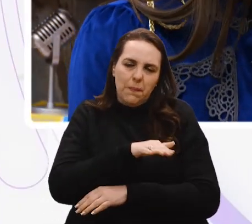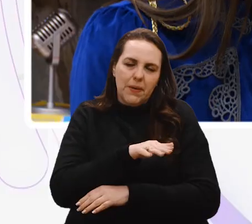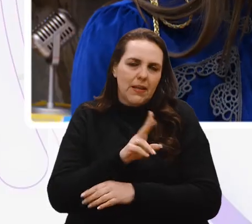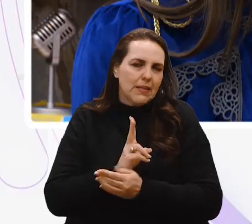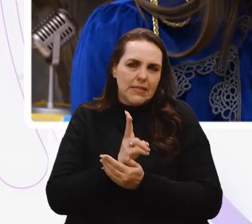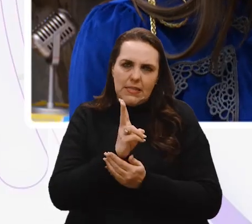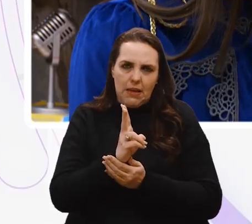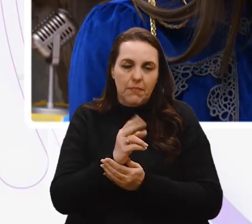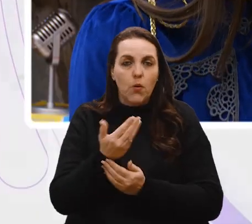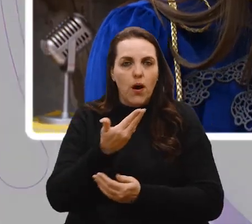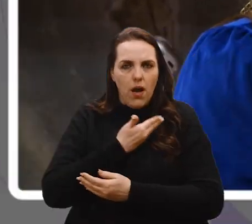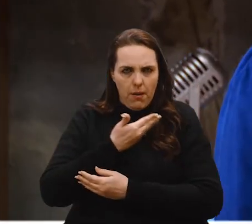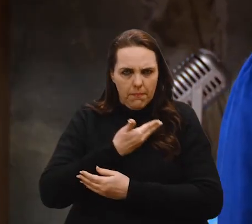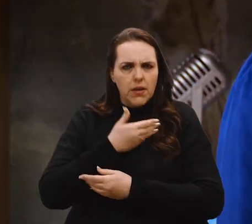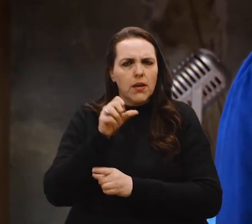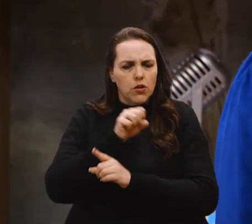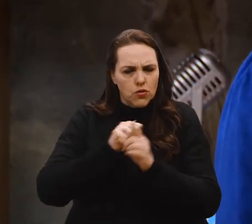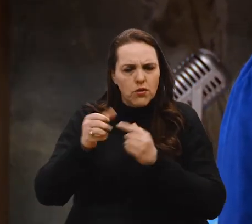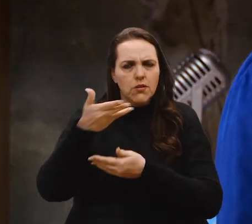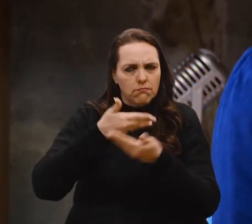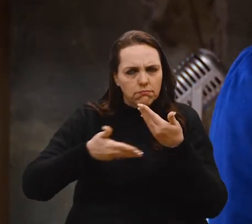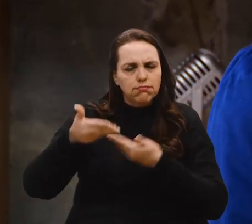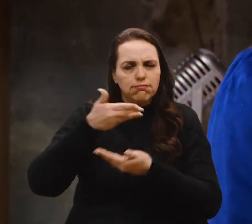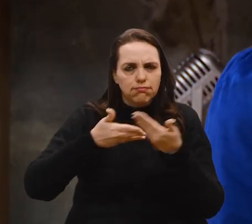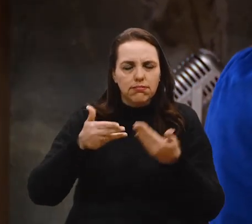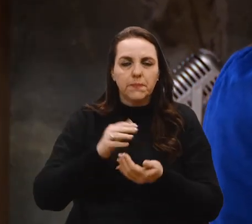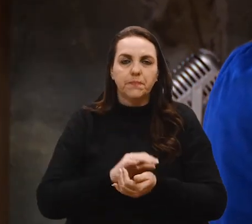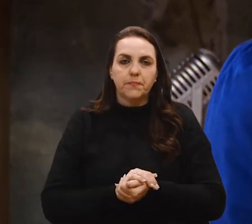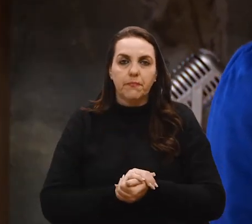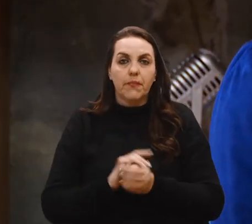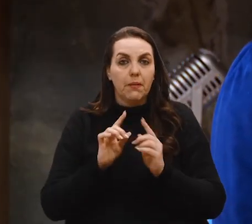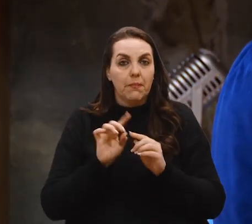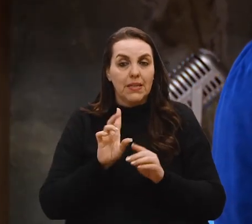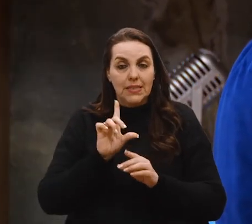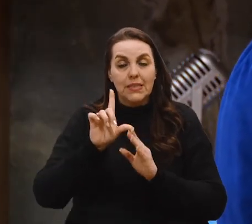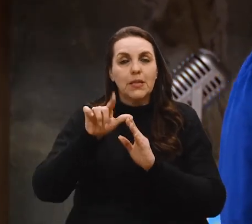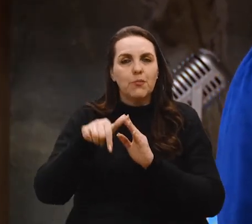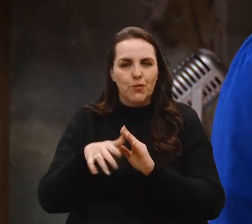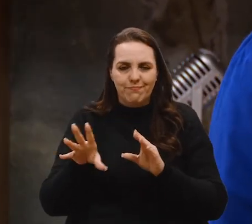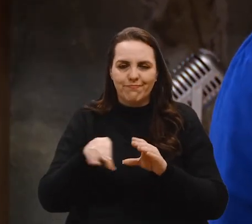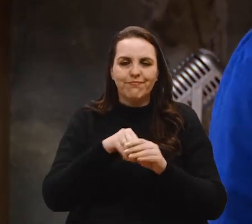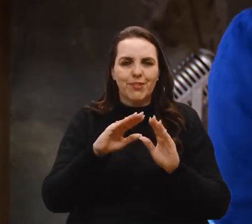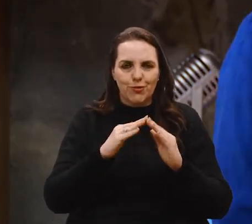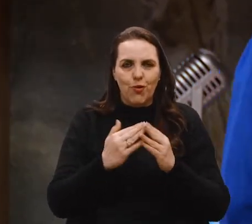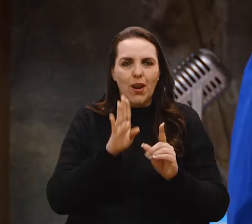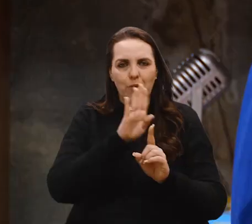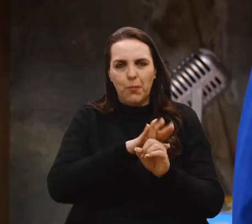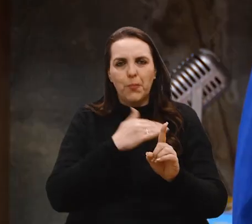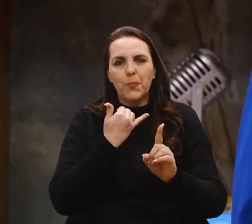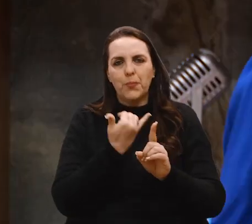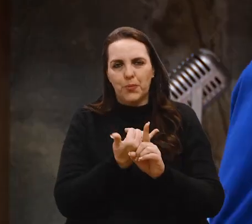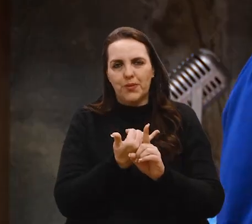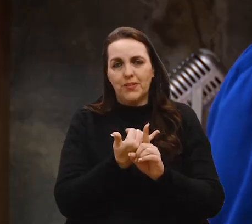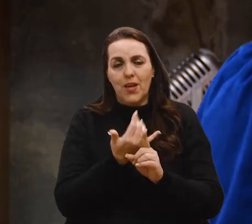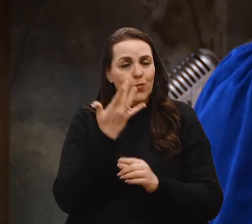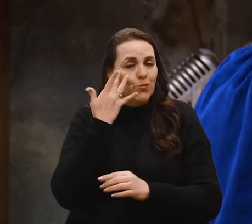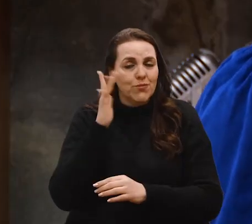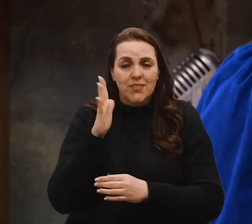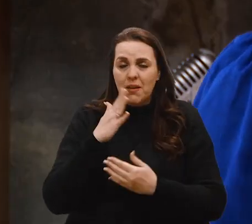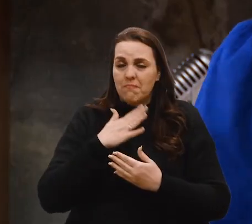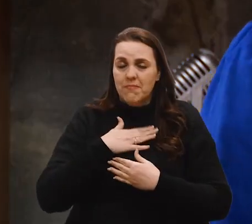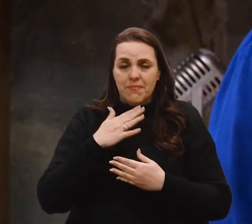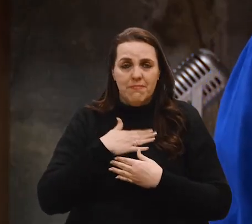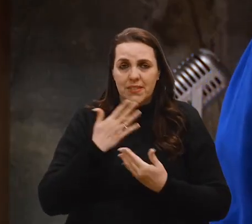amigos, eu era uma pessoa muito sociável, só que depois que eu tava na escola, eu sofri um pouco de bullying, até por causa que eu não sabia que eu era superdotada, ninguém sabia